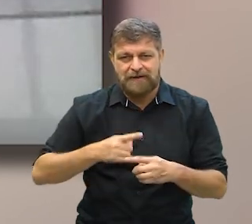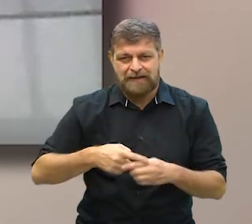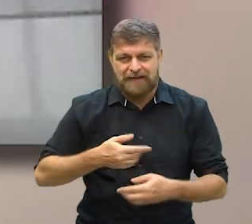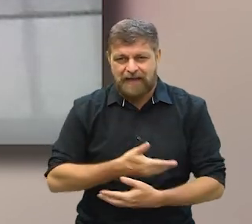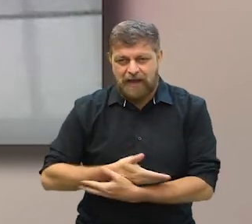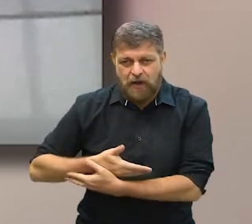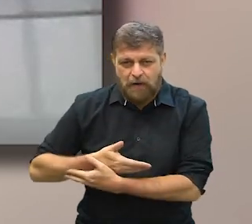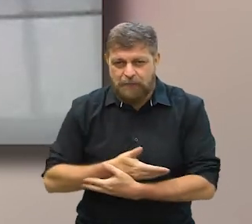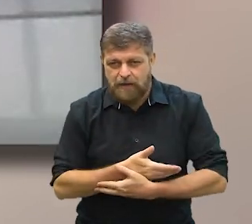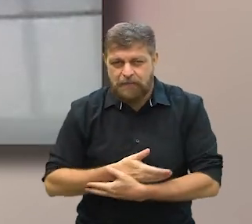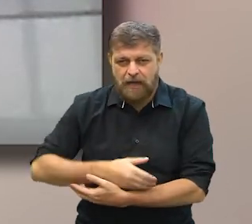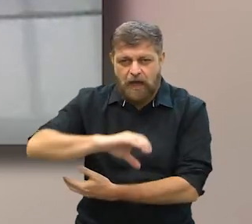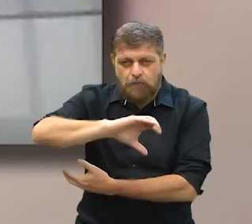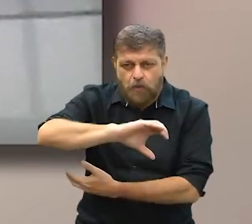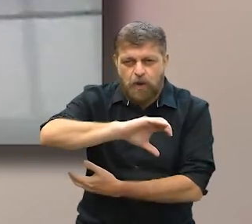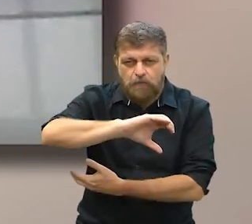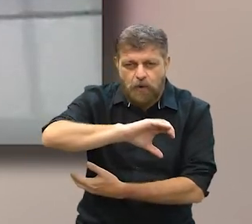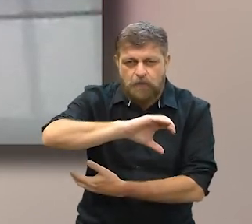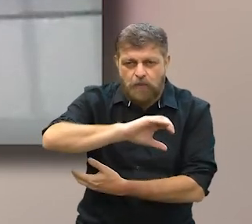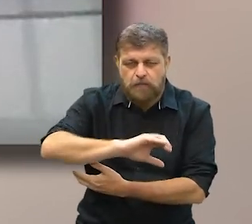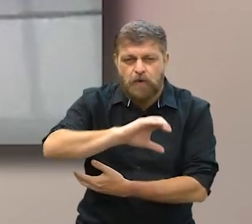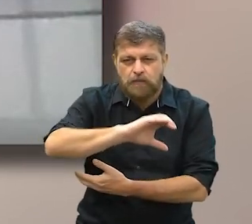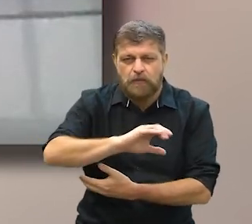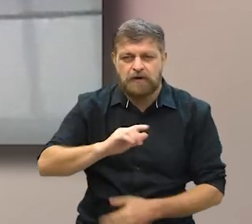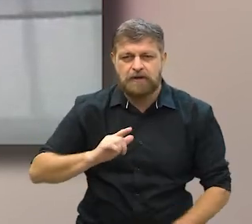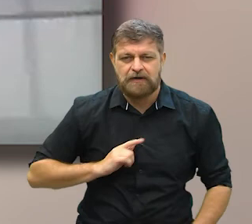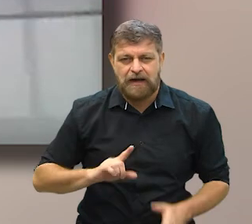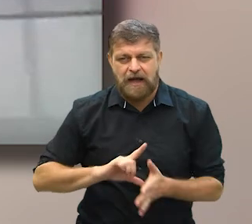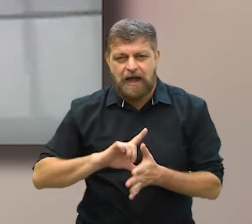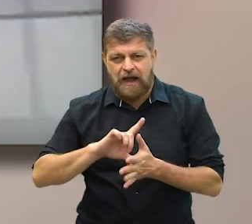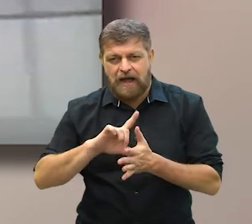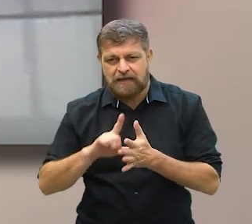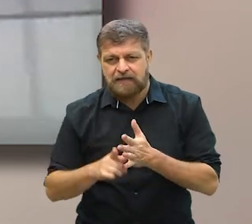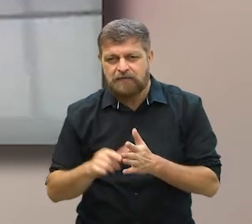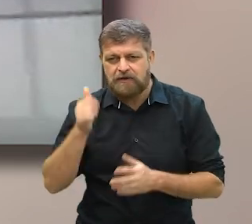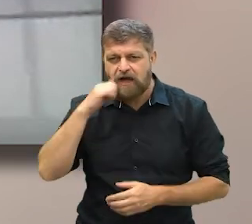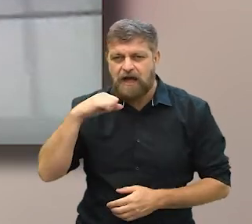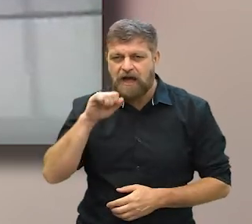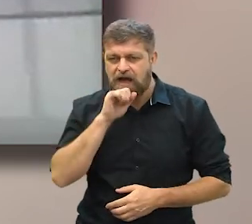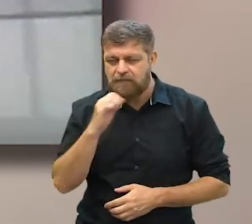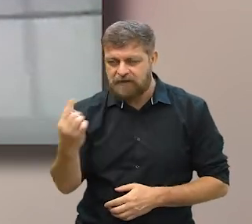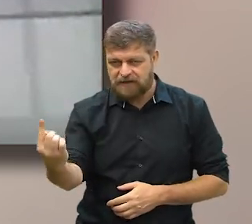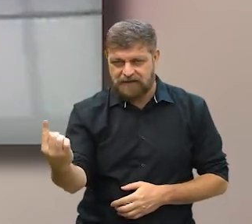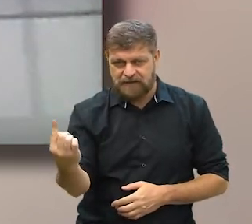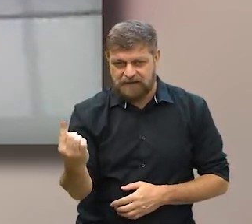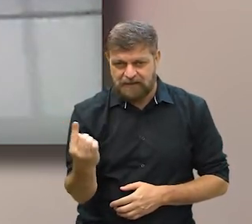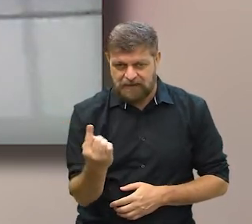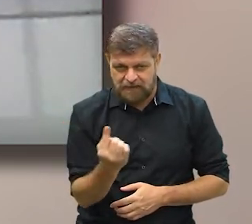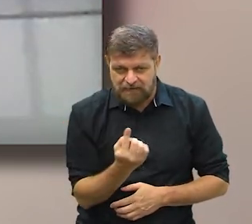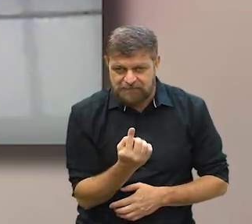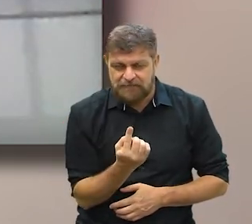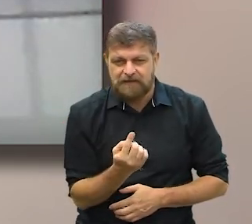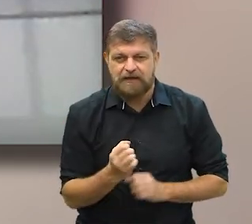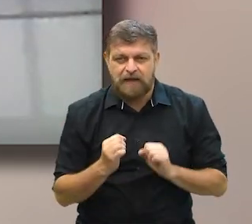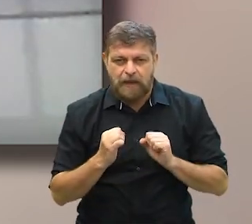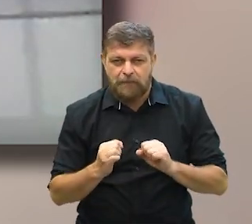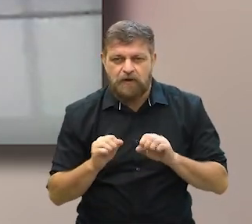criança vai mamar antes da mãe ir para o trabalho, né? E depois que a mãe chega, ela vai mamar mais 2